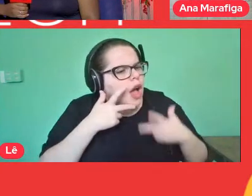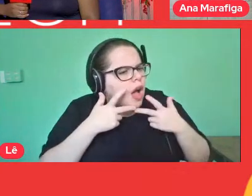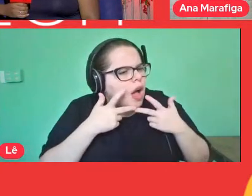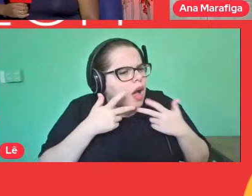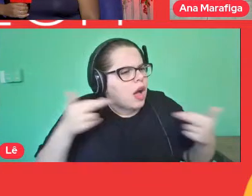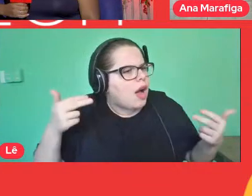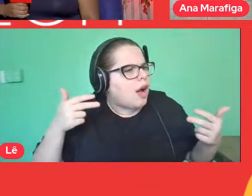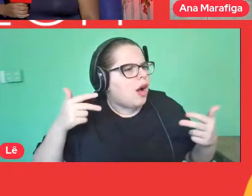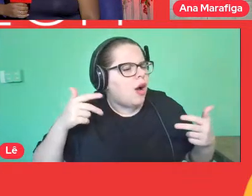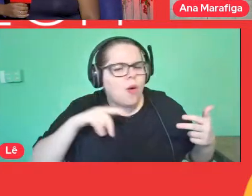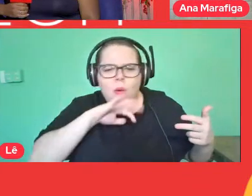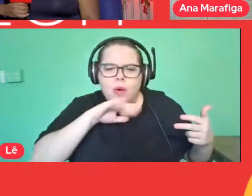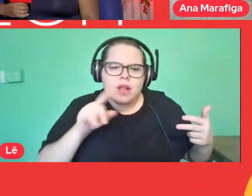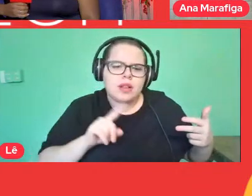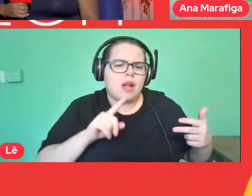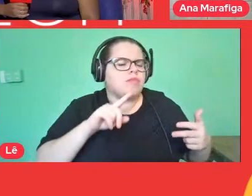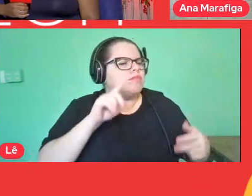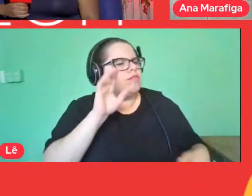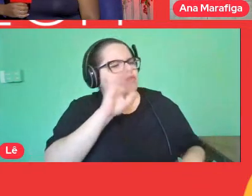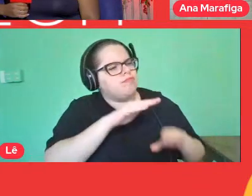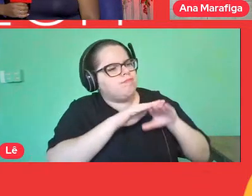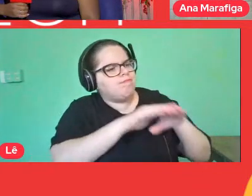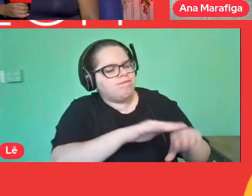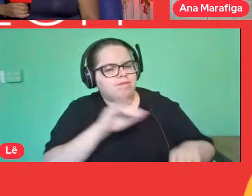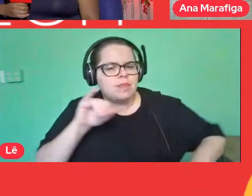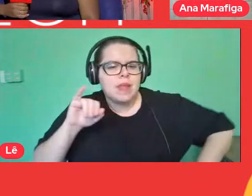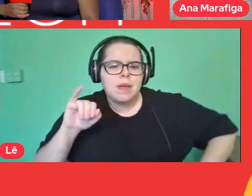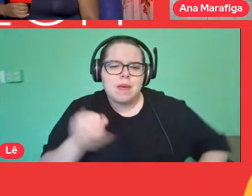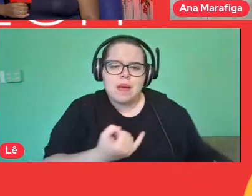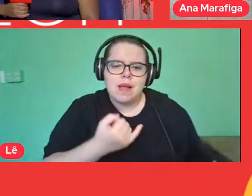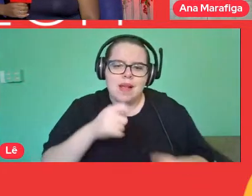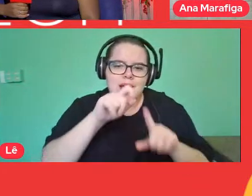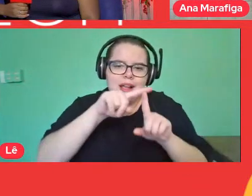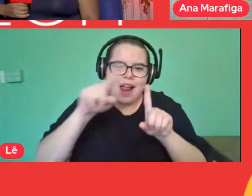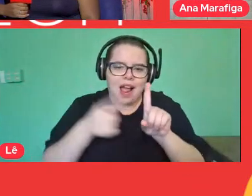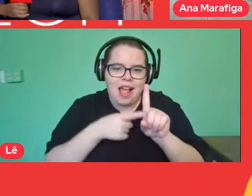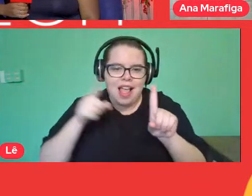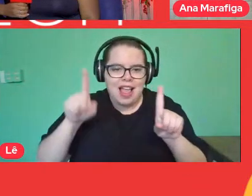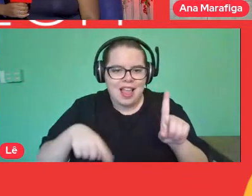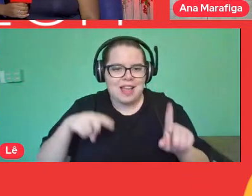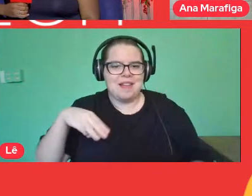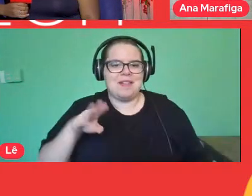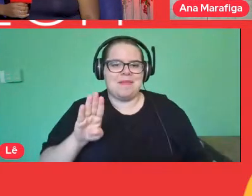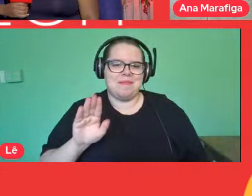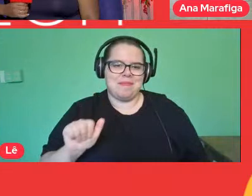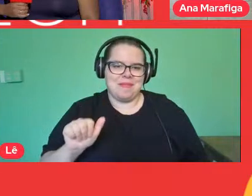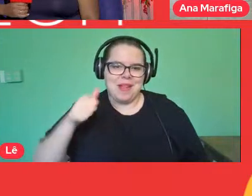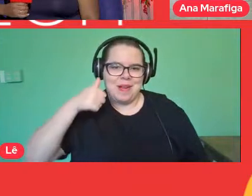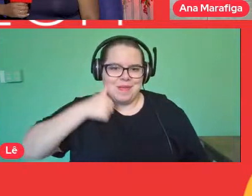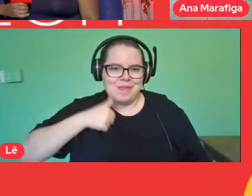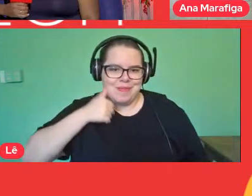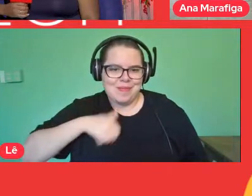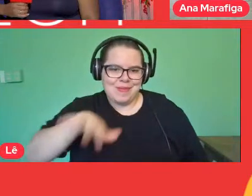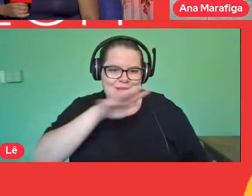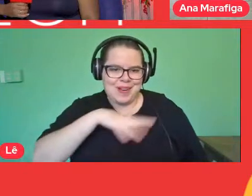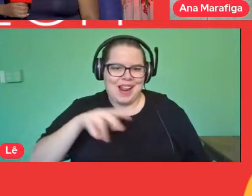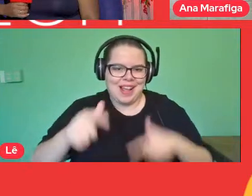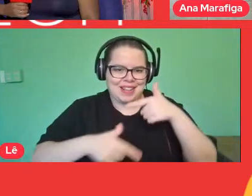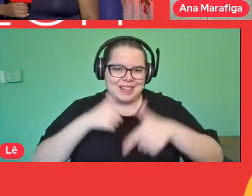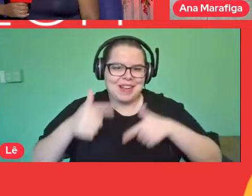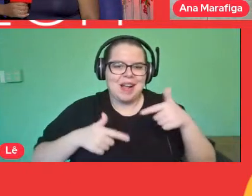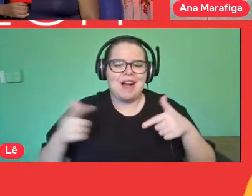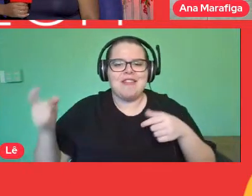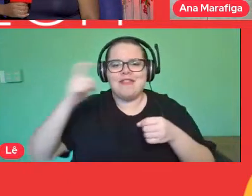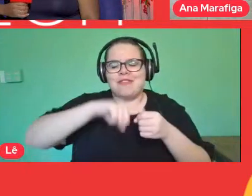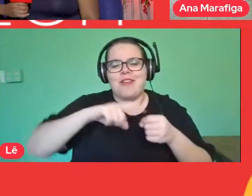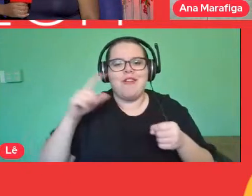falou para ela, olha, aproveita, porque uma gravidez é um MBA. Não tem uma mulher com quem eu trabalho que, quando voltou,